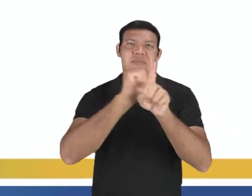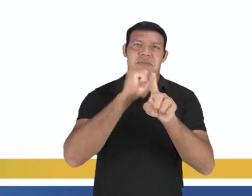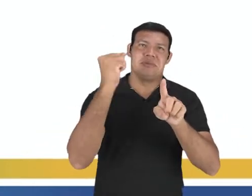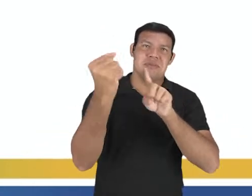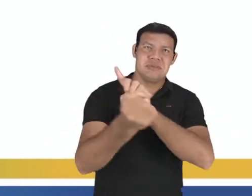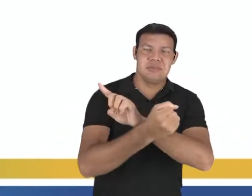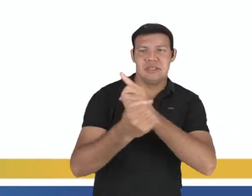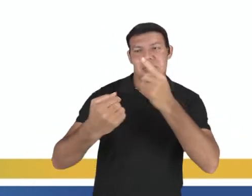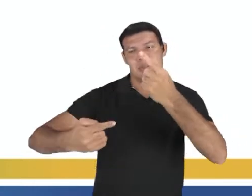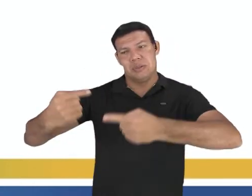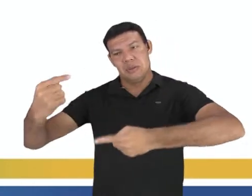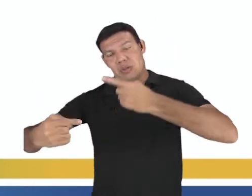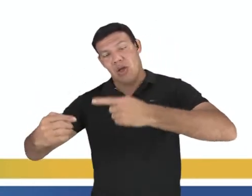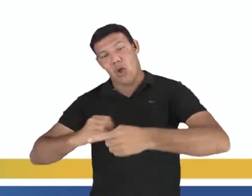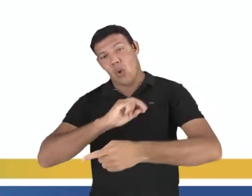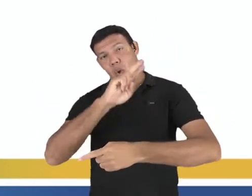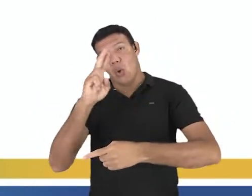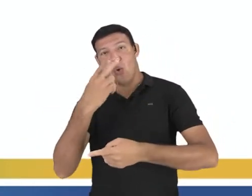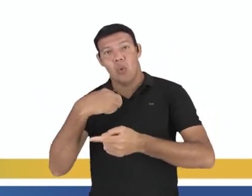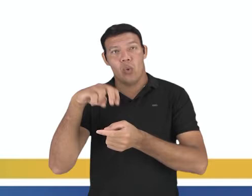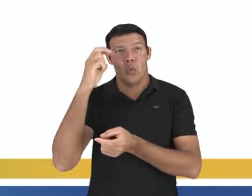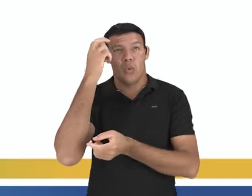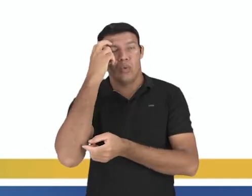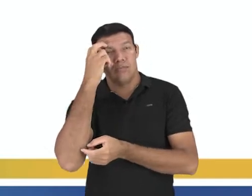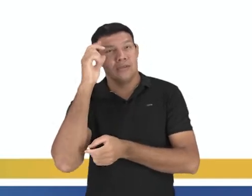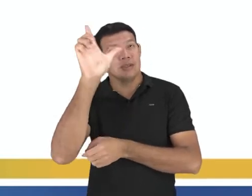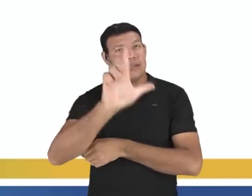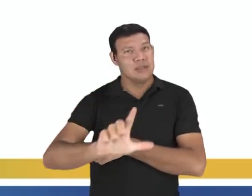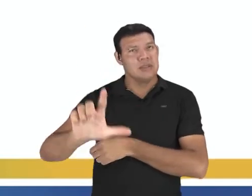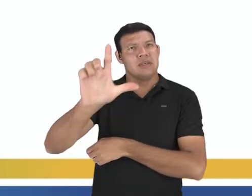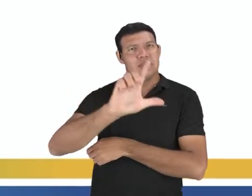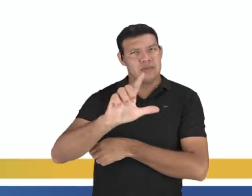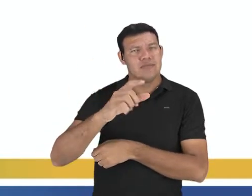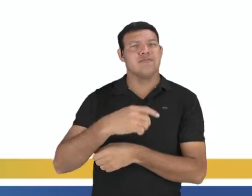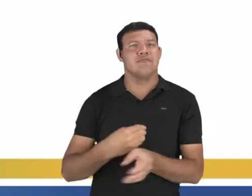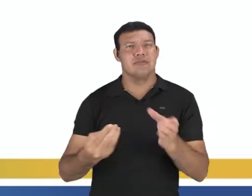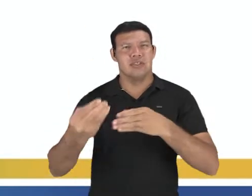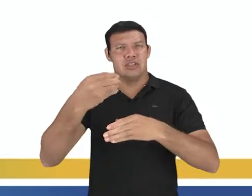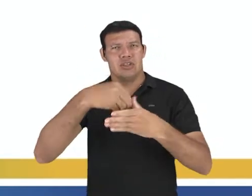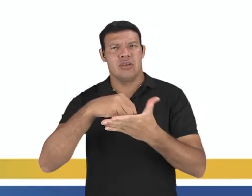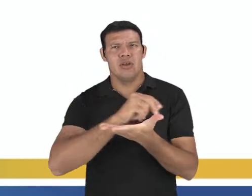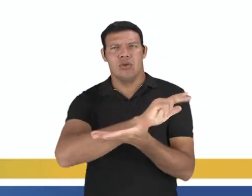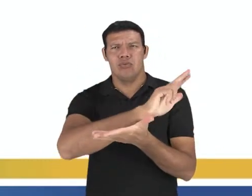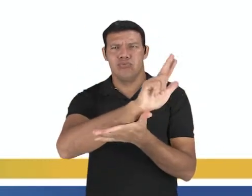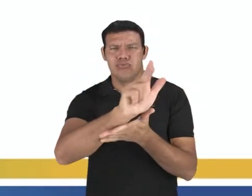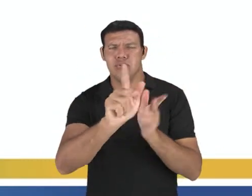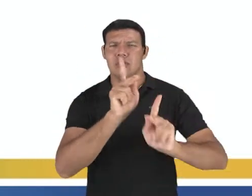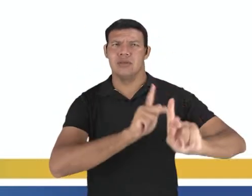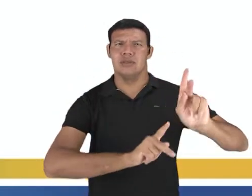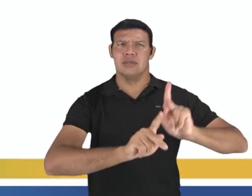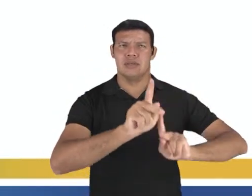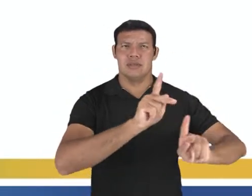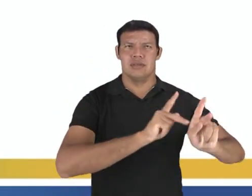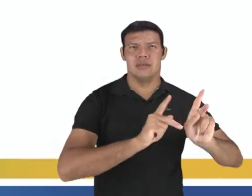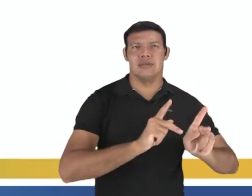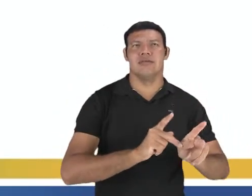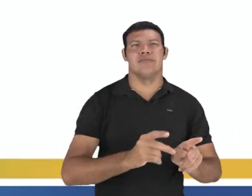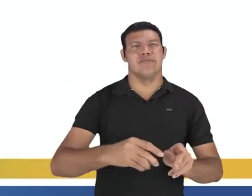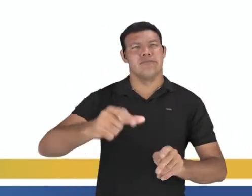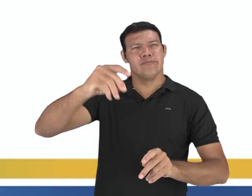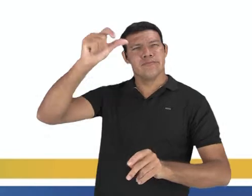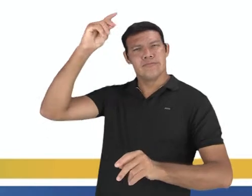histórico ou cultural. A literatura está presente em todas as civilizações, das mais antigas tribos até